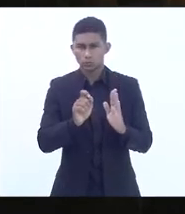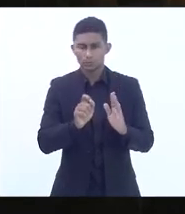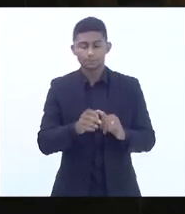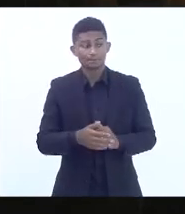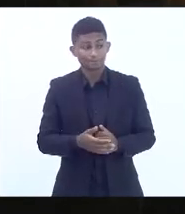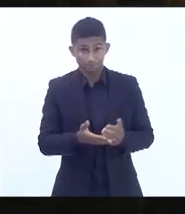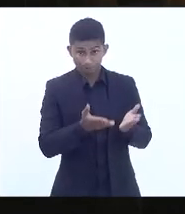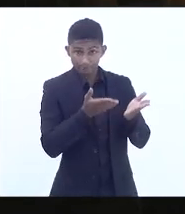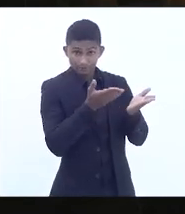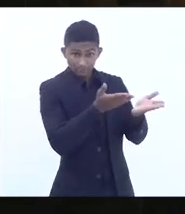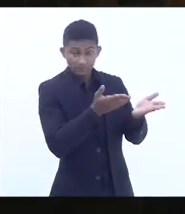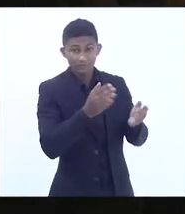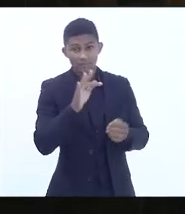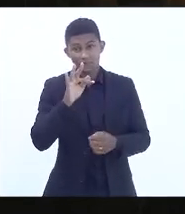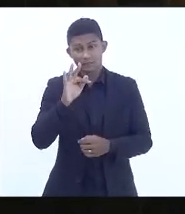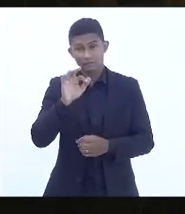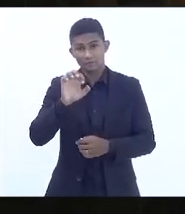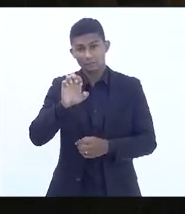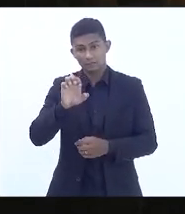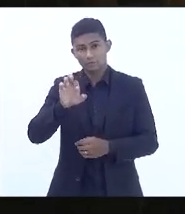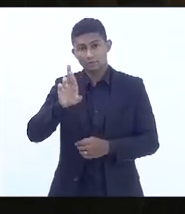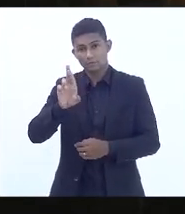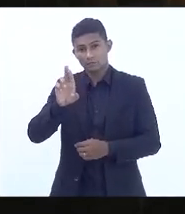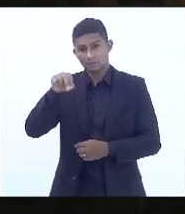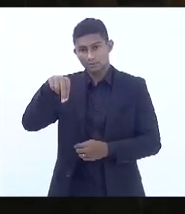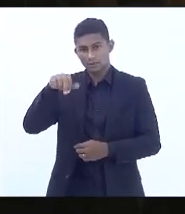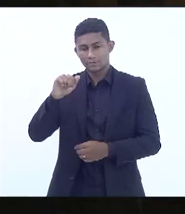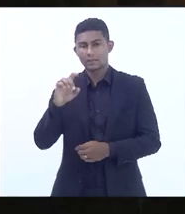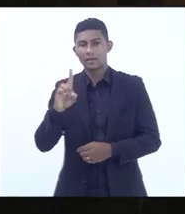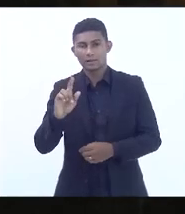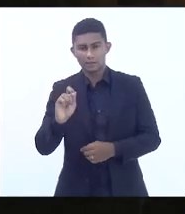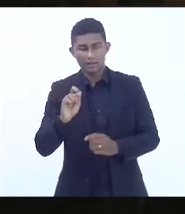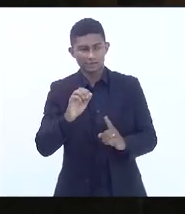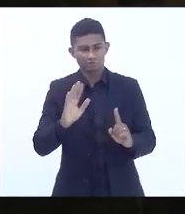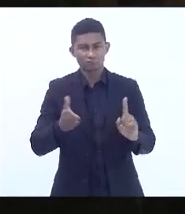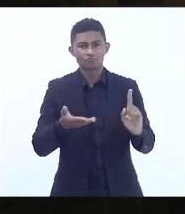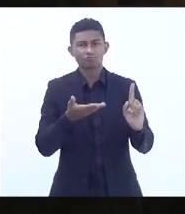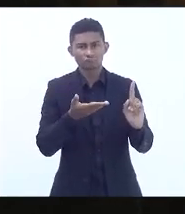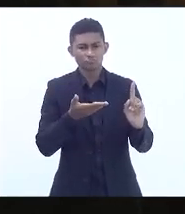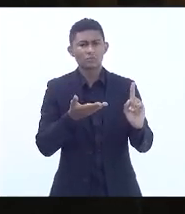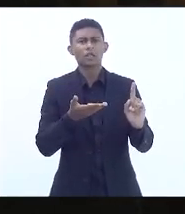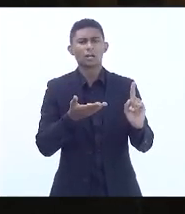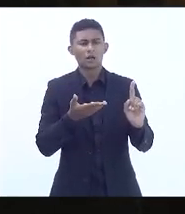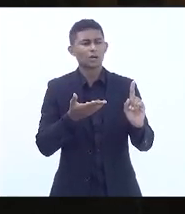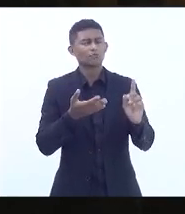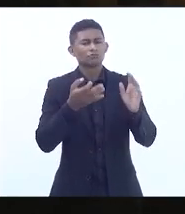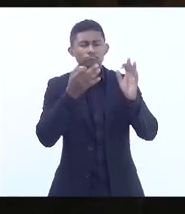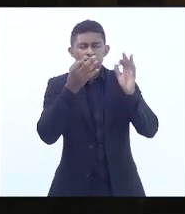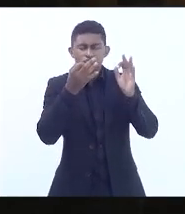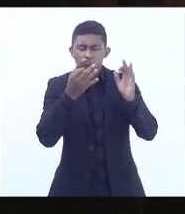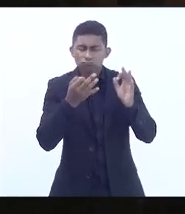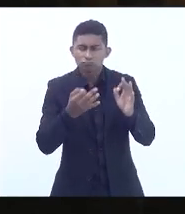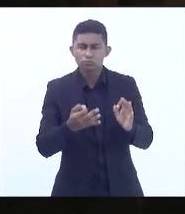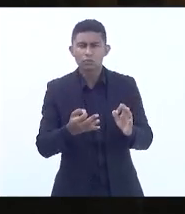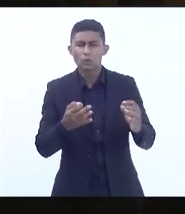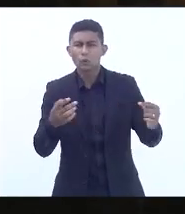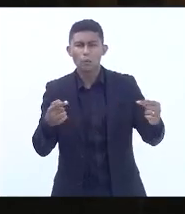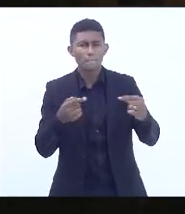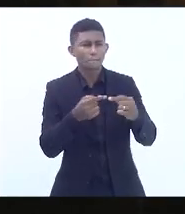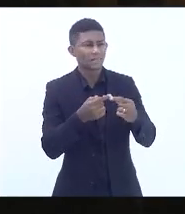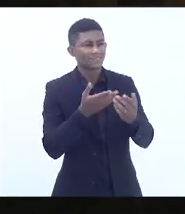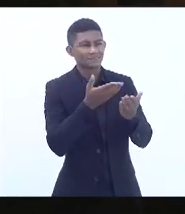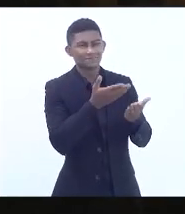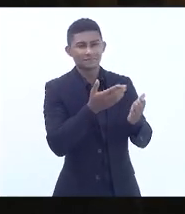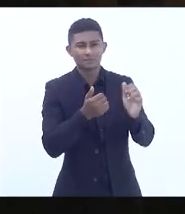Fernanda Montenegro parecia encaixar-se tão perfeitamente que a única dúvida